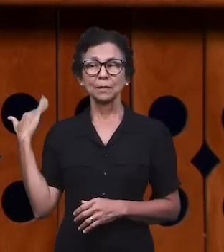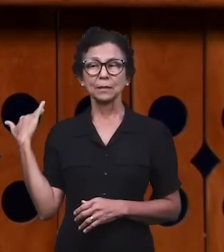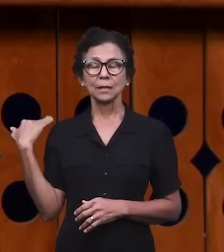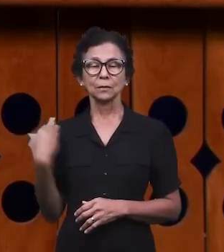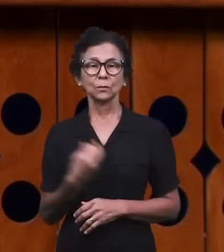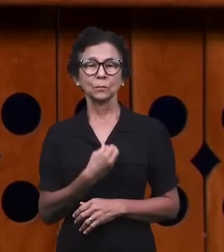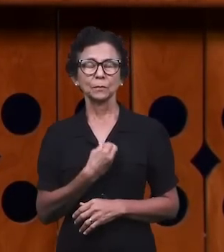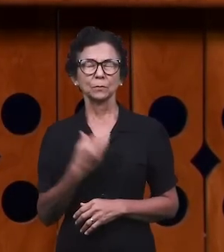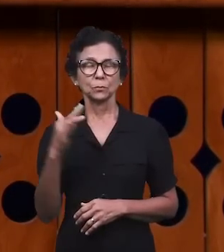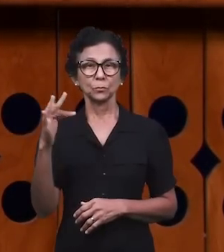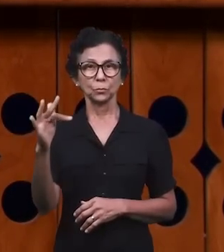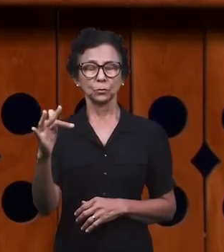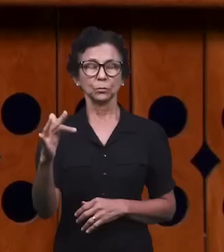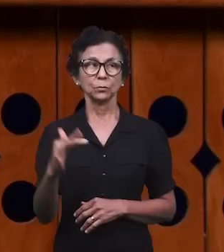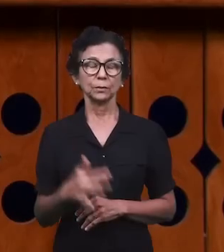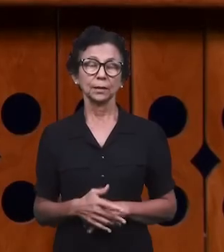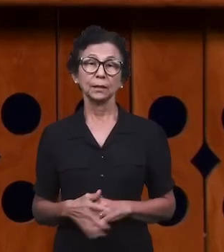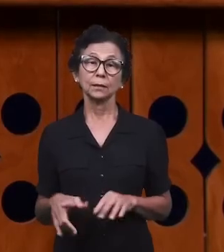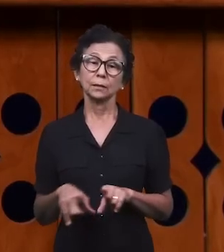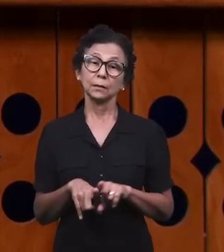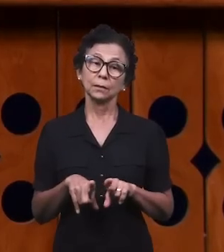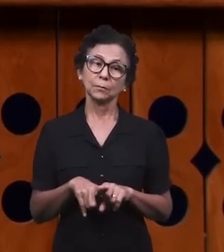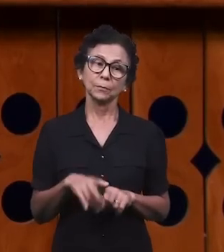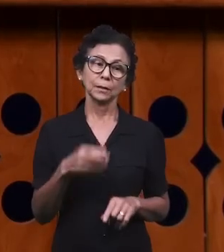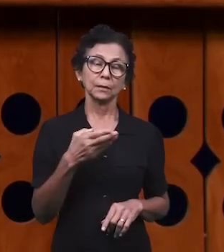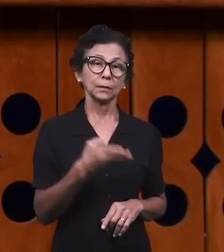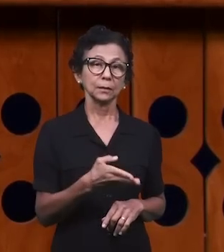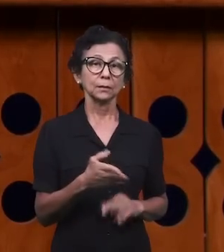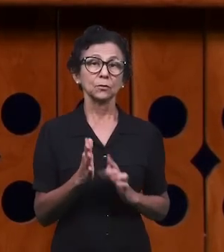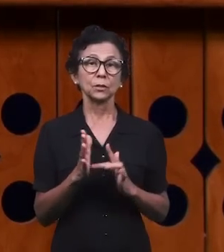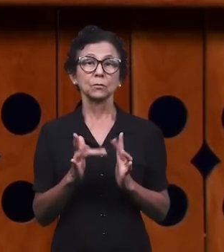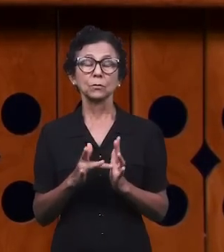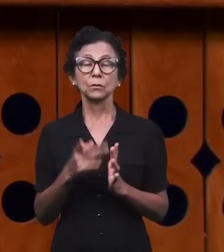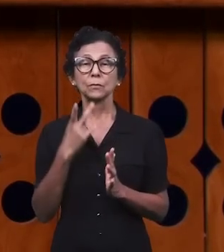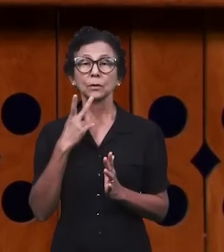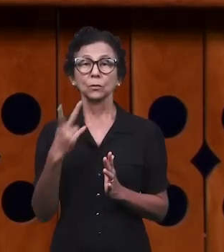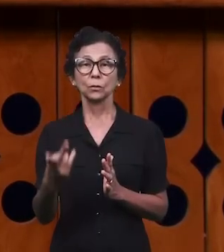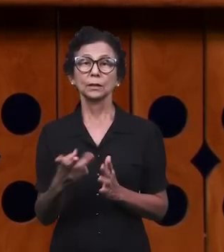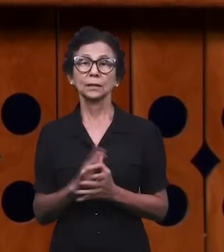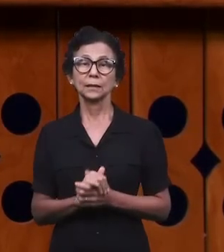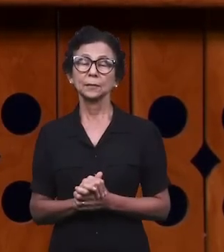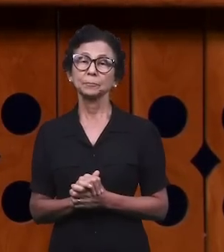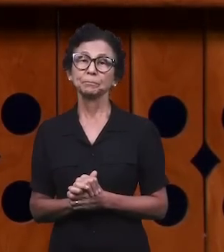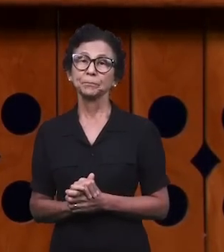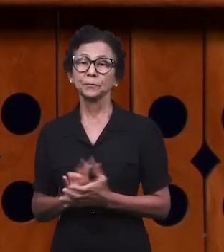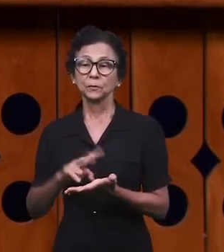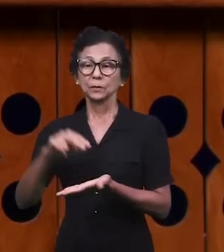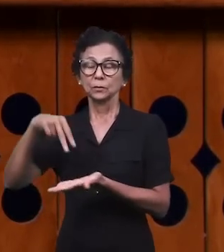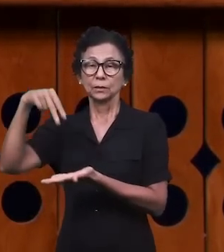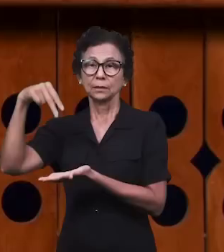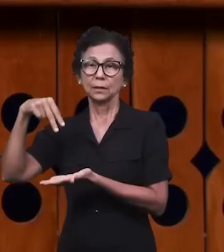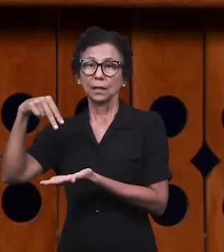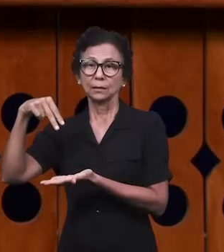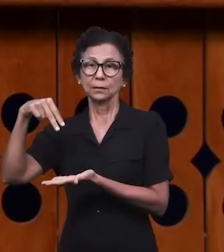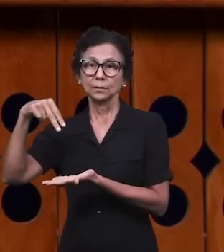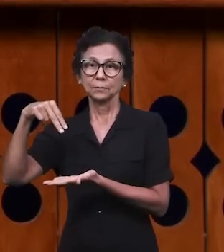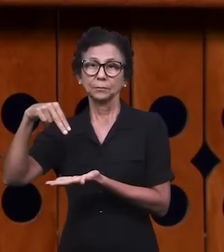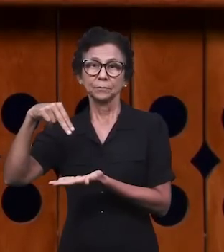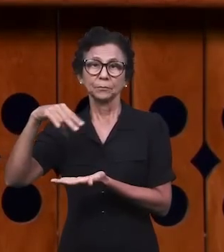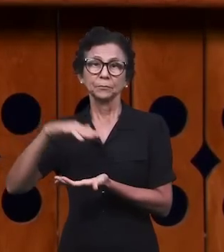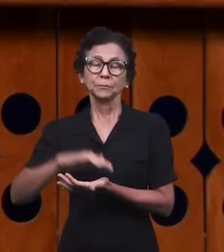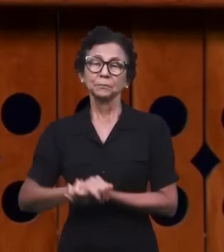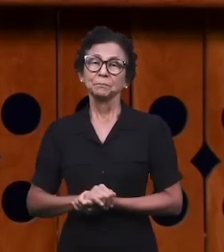oculto para o homem hoje, porque Jesus disse que quando Ele ressuscitasse, o mundo não veria mais Ele, mas só, na verdade,